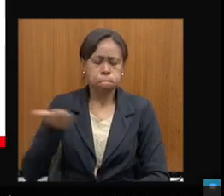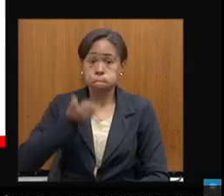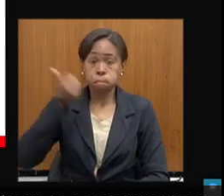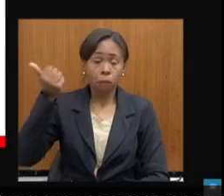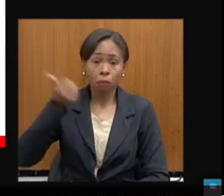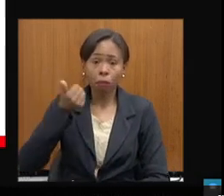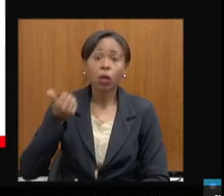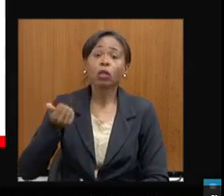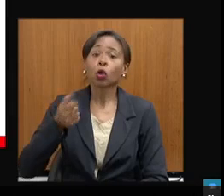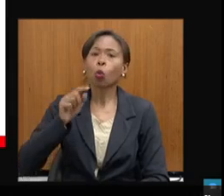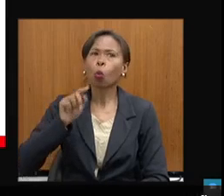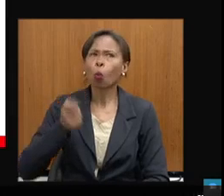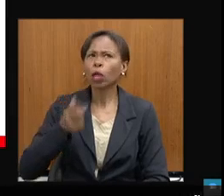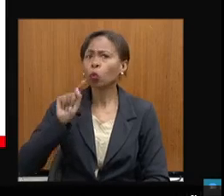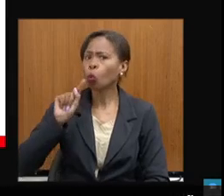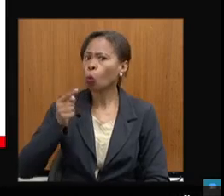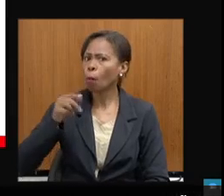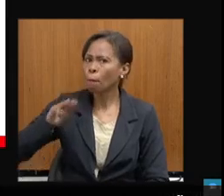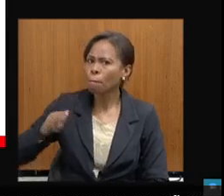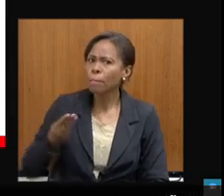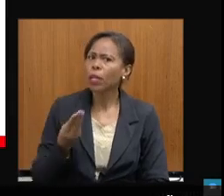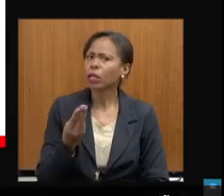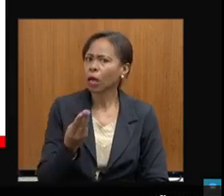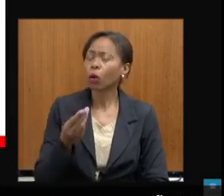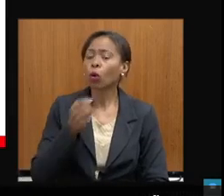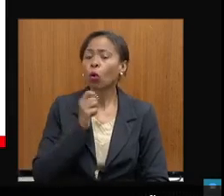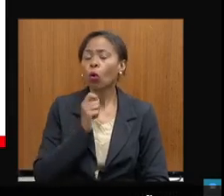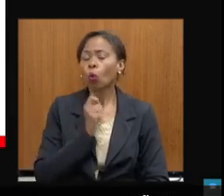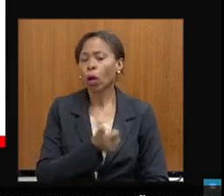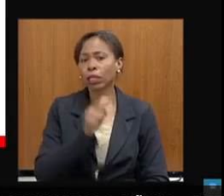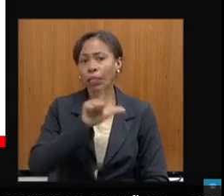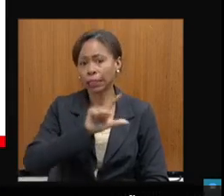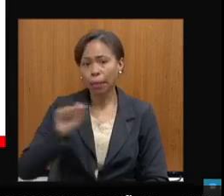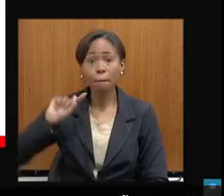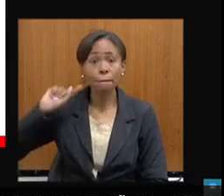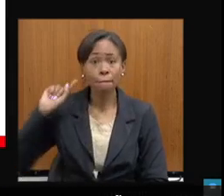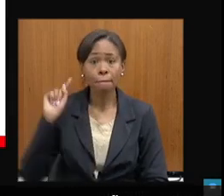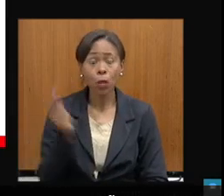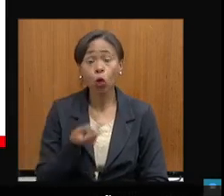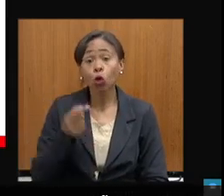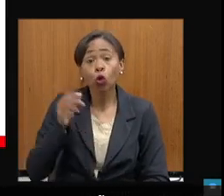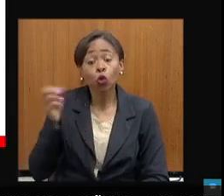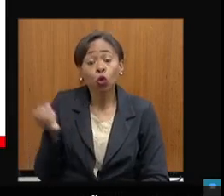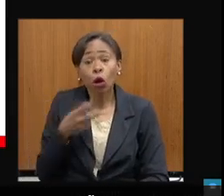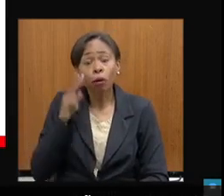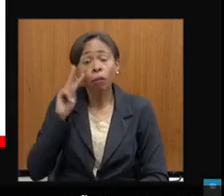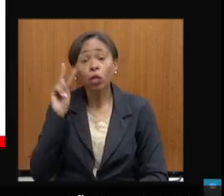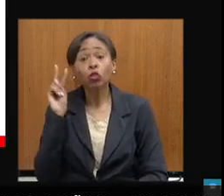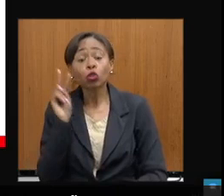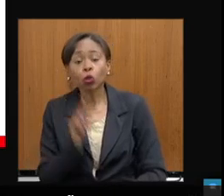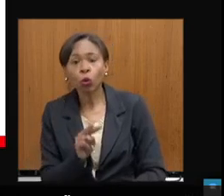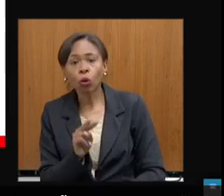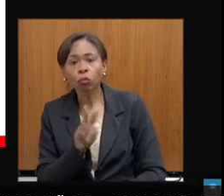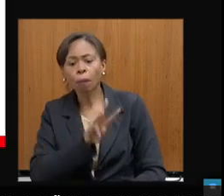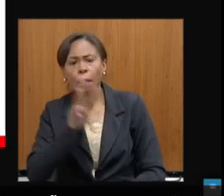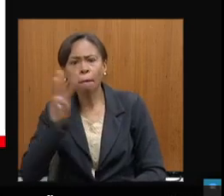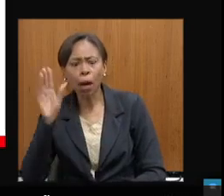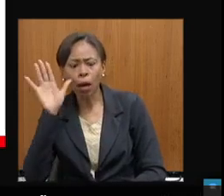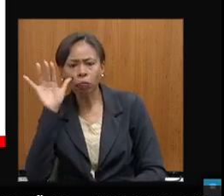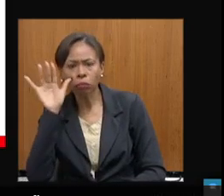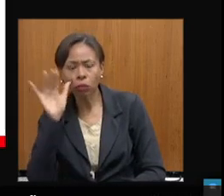portal do PEC top Minas é mais de 100 mil novos usuários no portal é 35 mil alunos